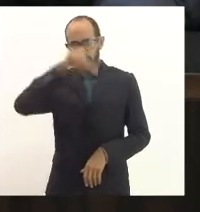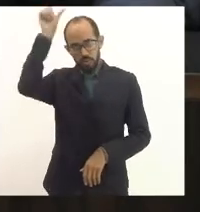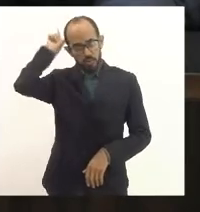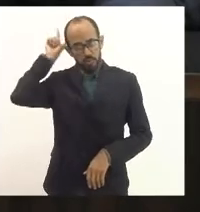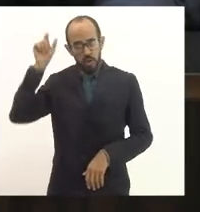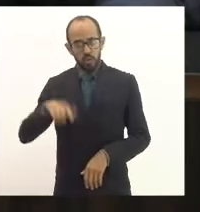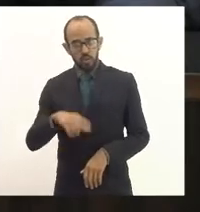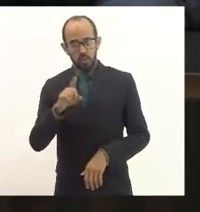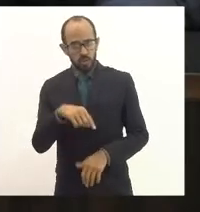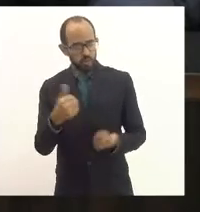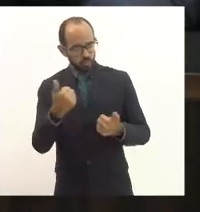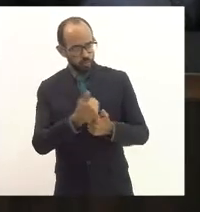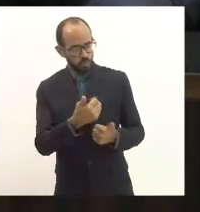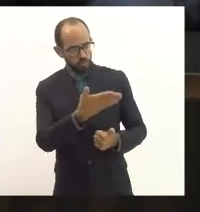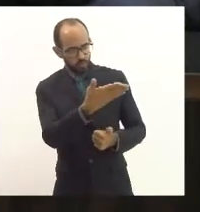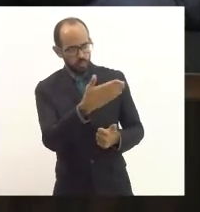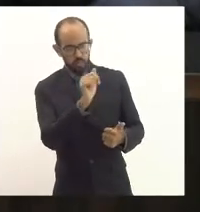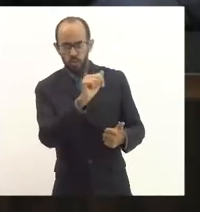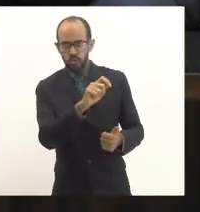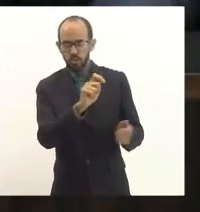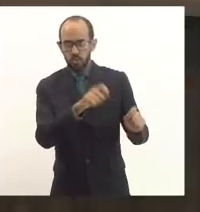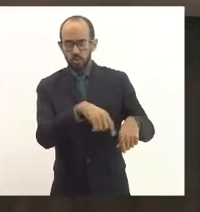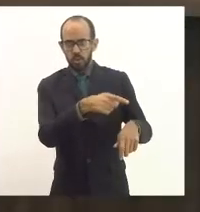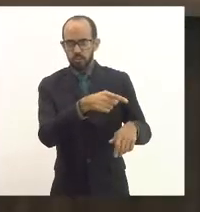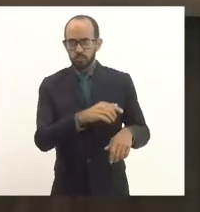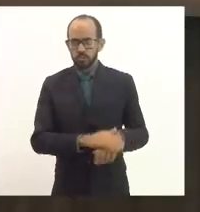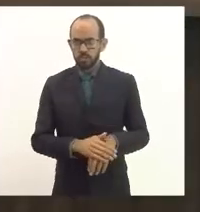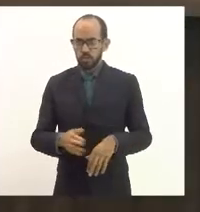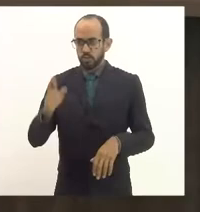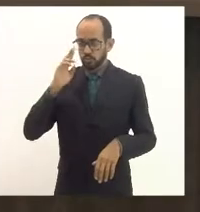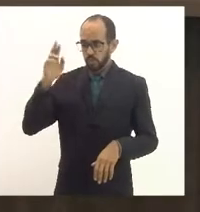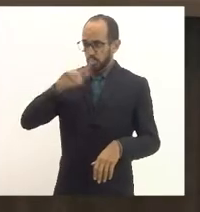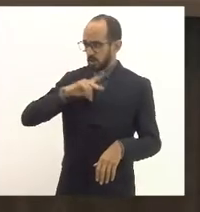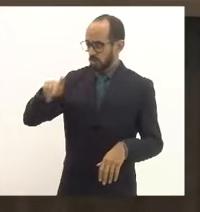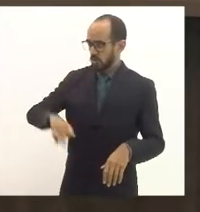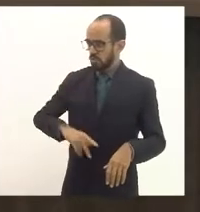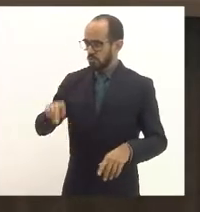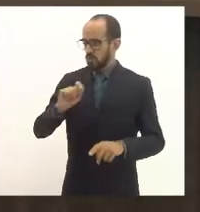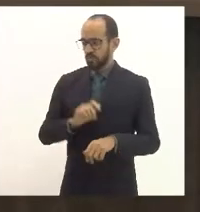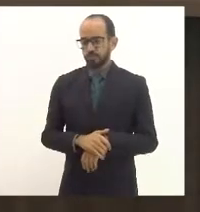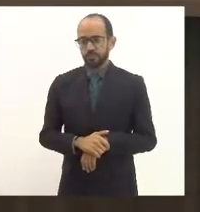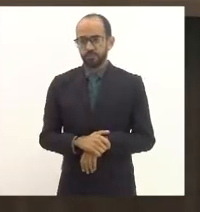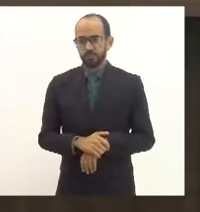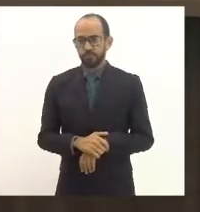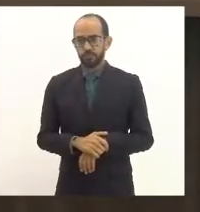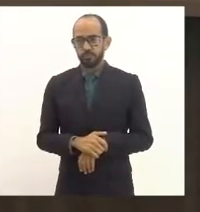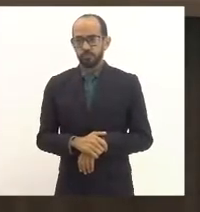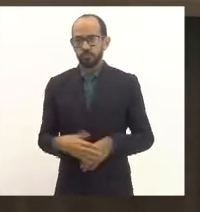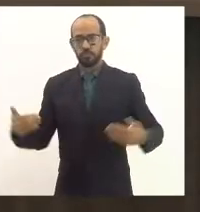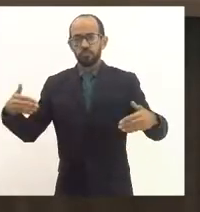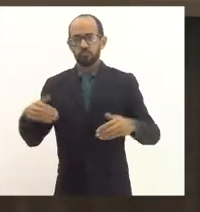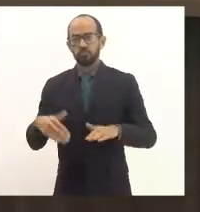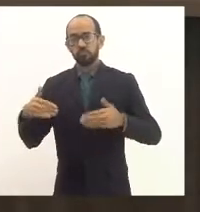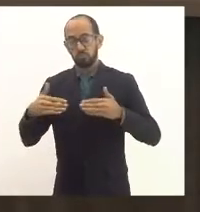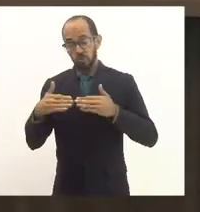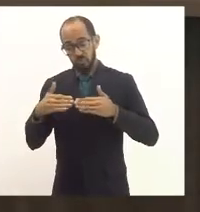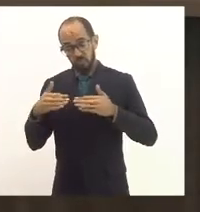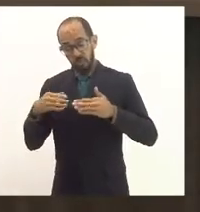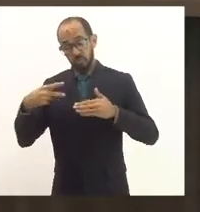É substitutivo, Vossa Excelência poderá. Senhor presidente, Consoante a sua